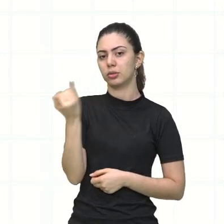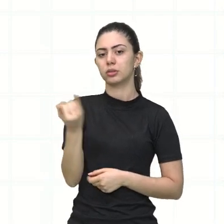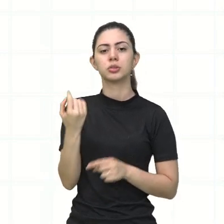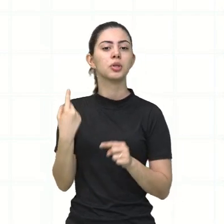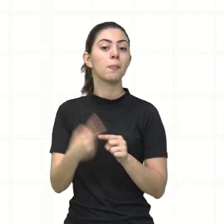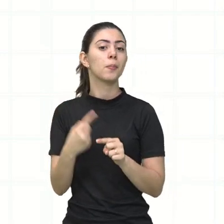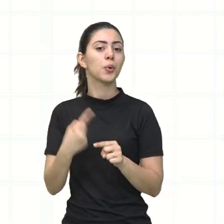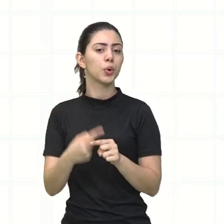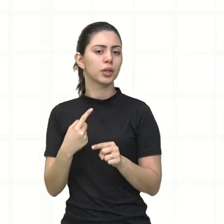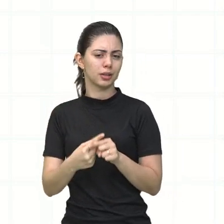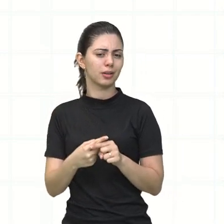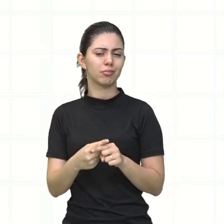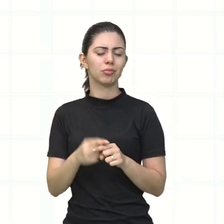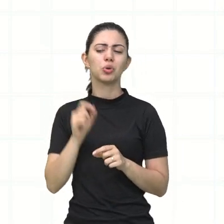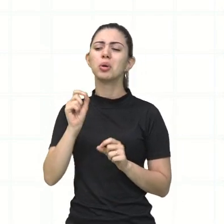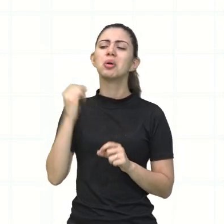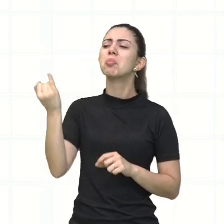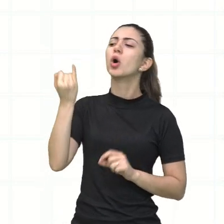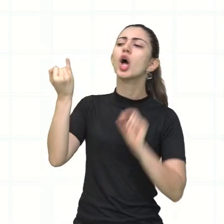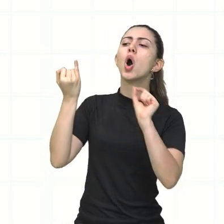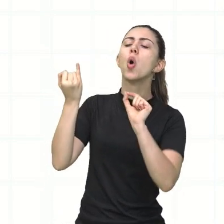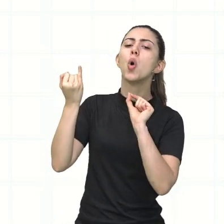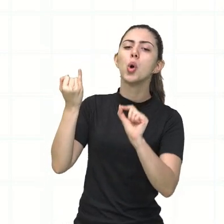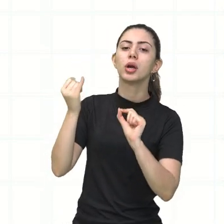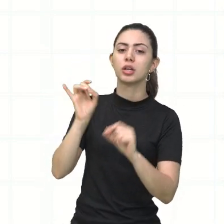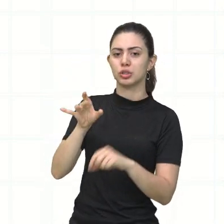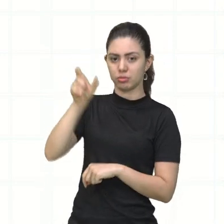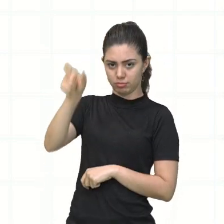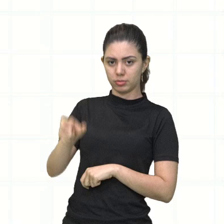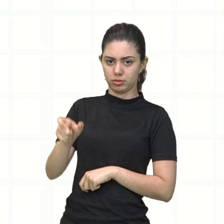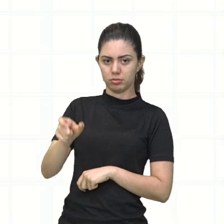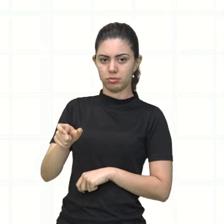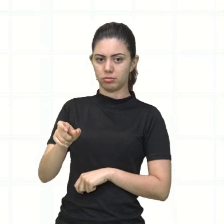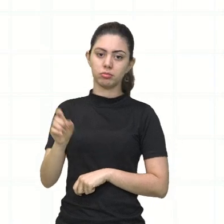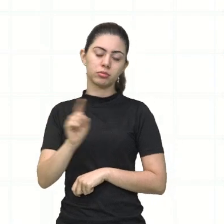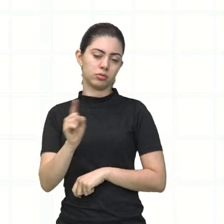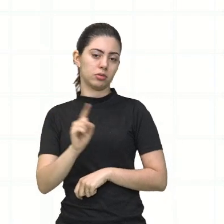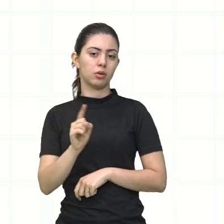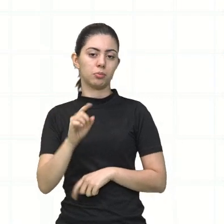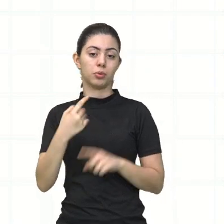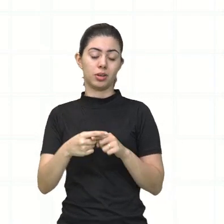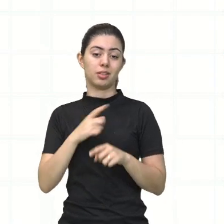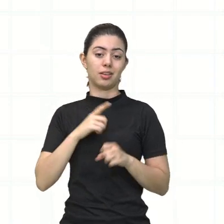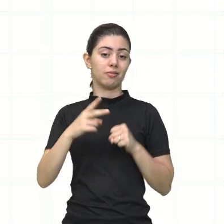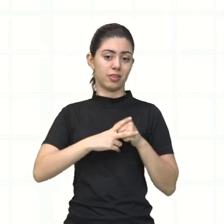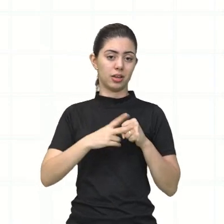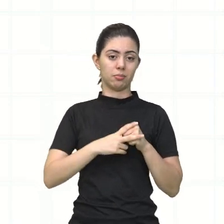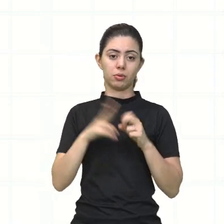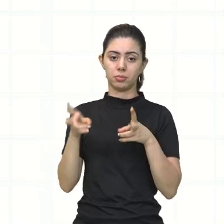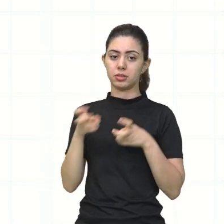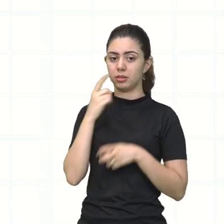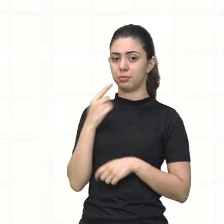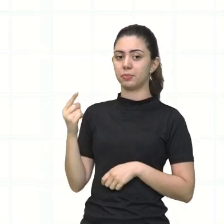essa pergunta. O que é importante? Mas não é só um sujeito. Porque olha só, nós temos o verbo.